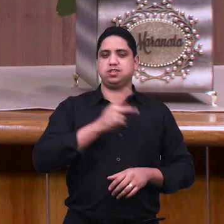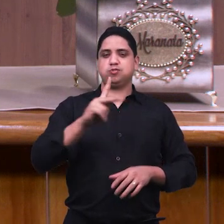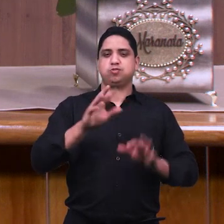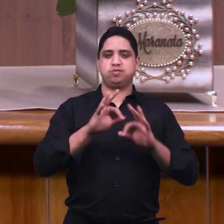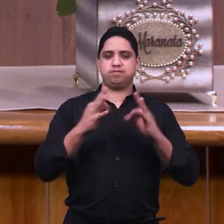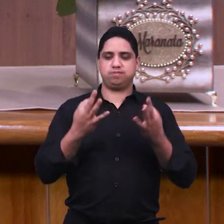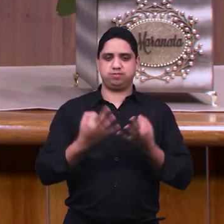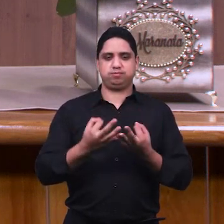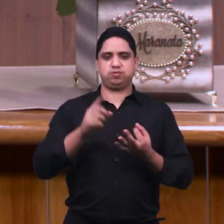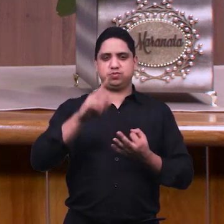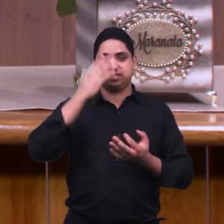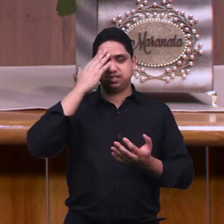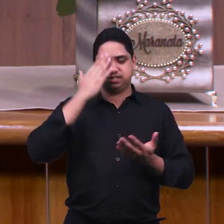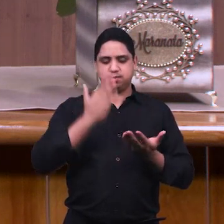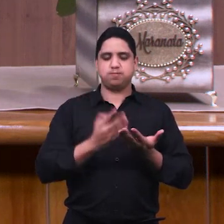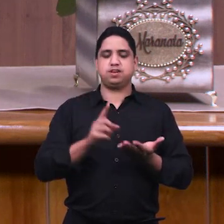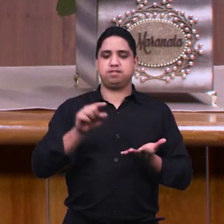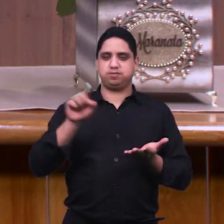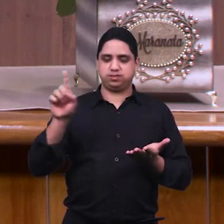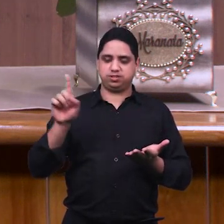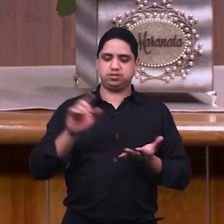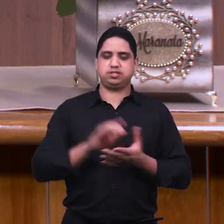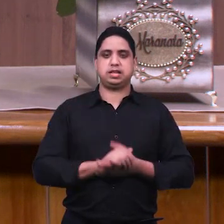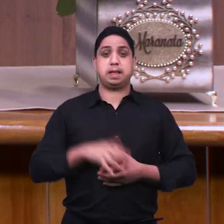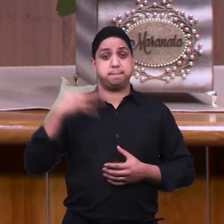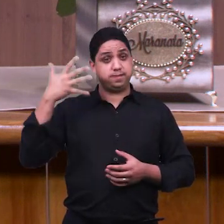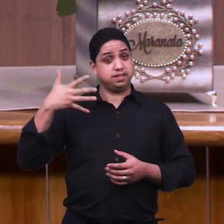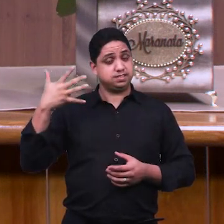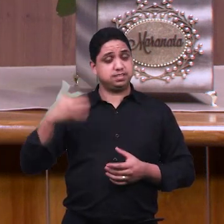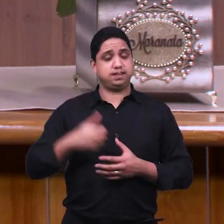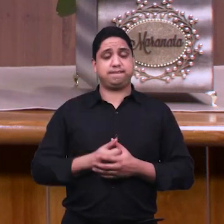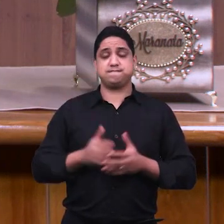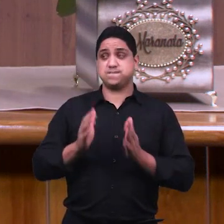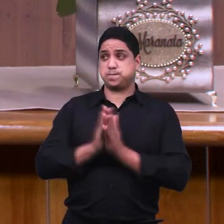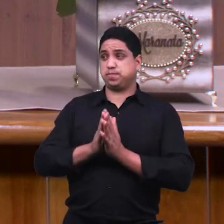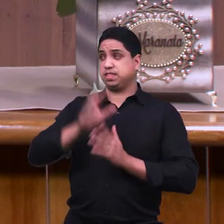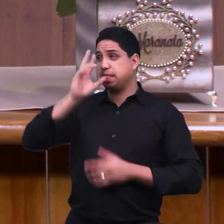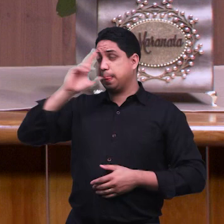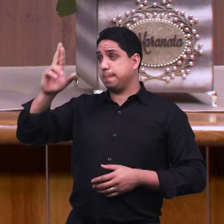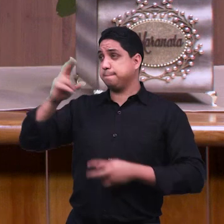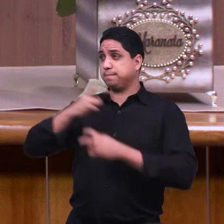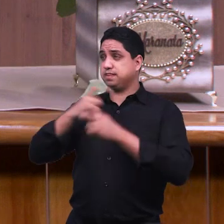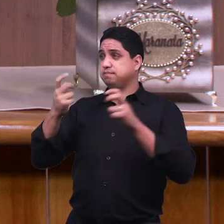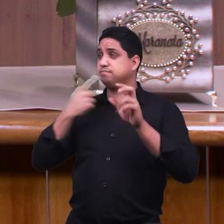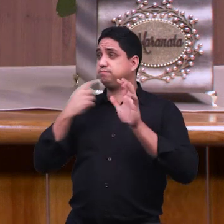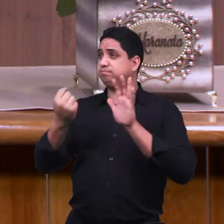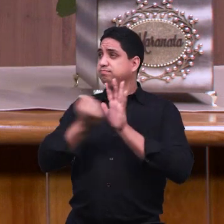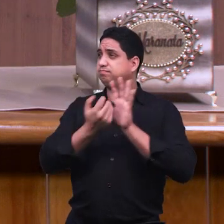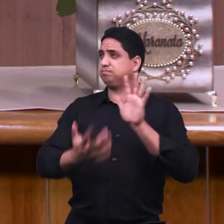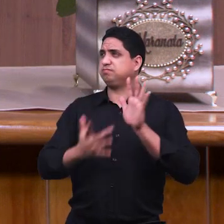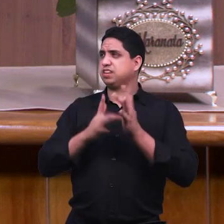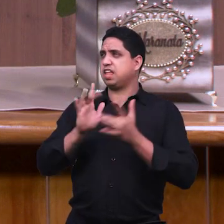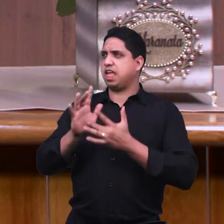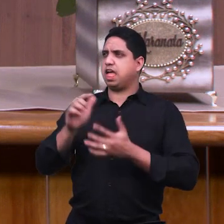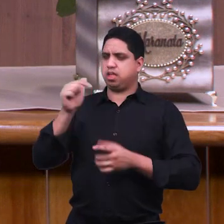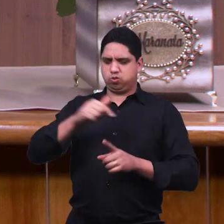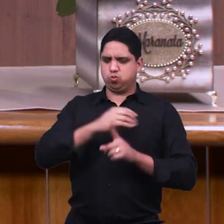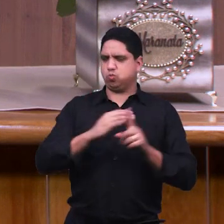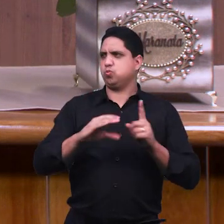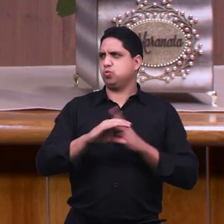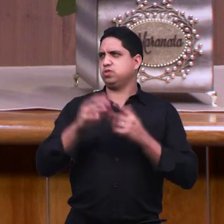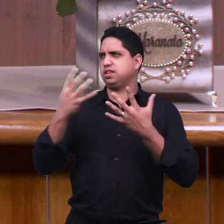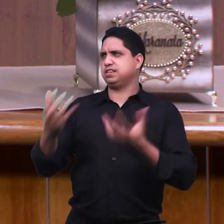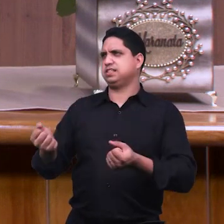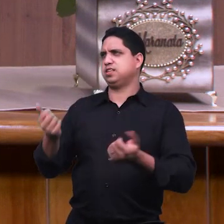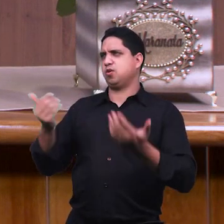sua casa, possa entender essa palavra. Vamos orar ao Senhor. Oramos a Ti, Senhor, amando o Teu Santo Jesus, pedindo que receba